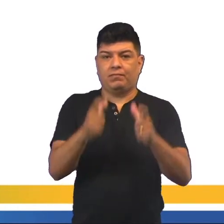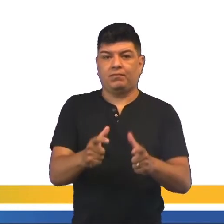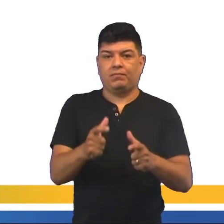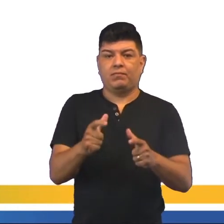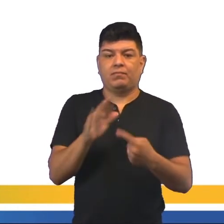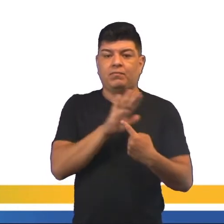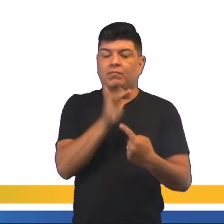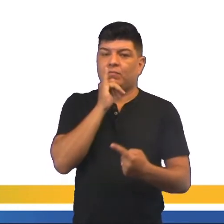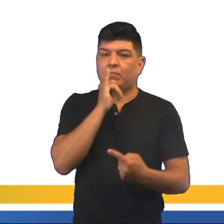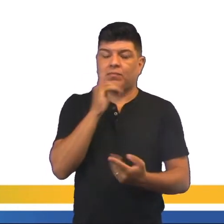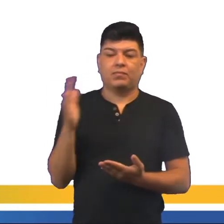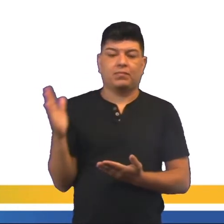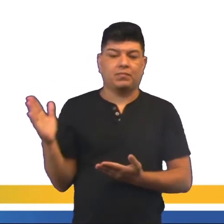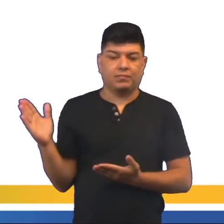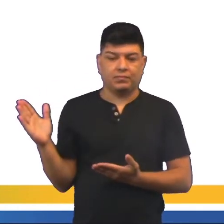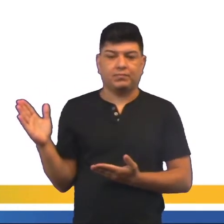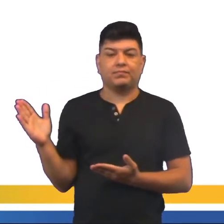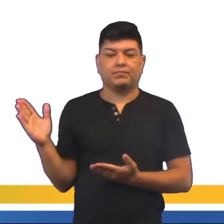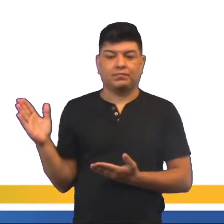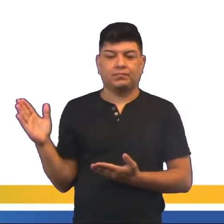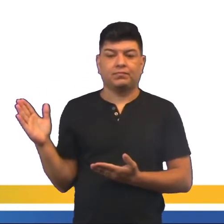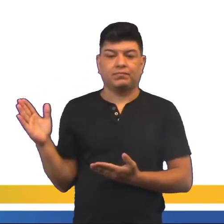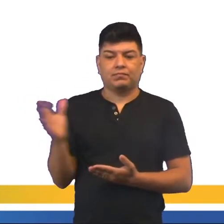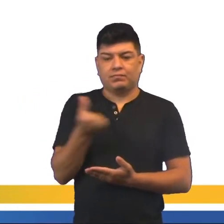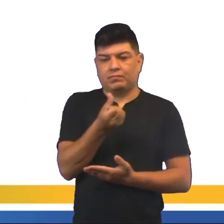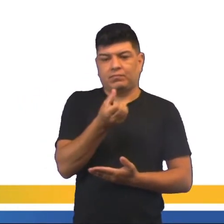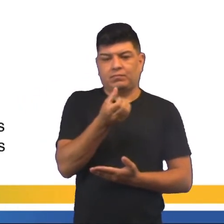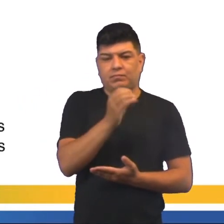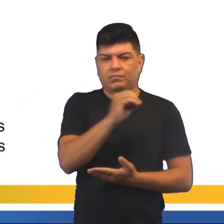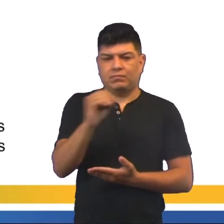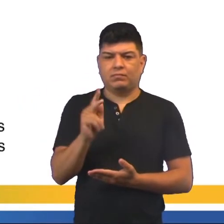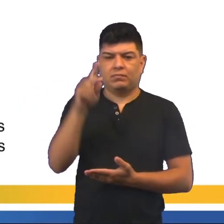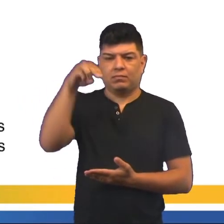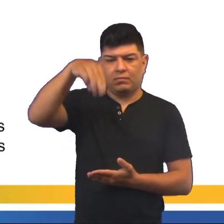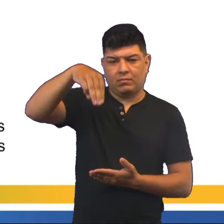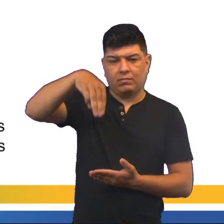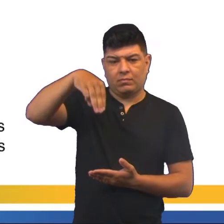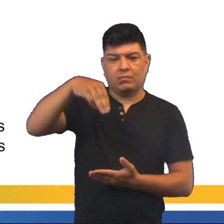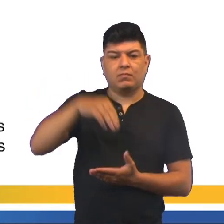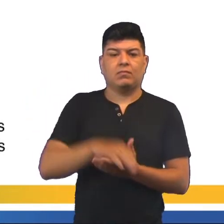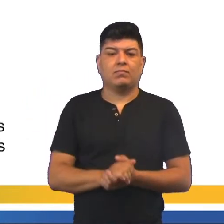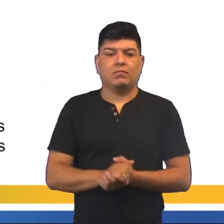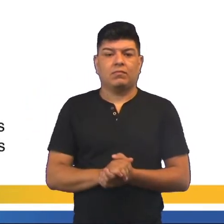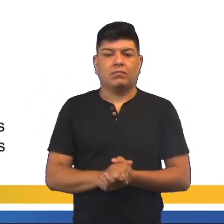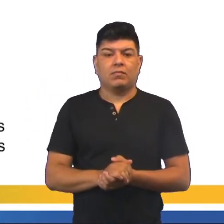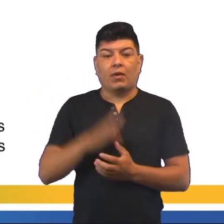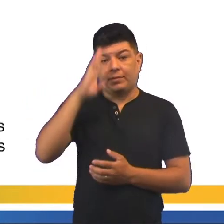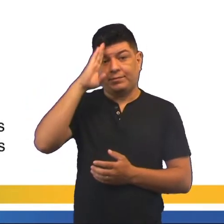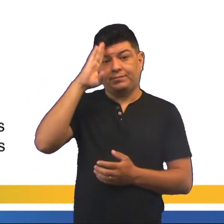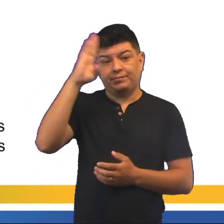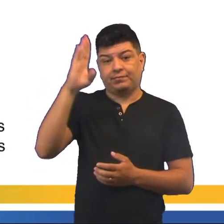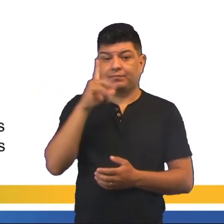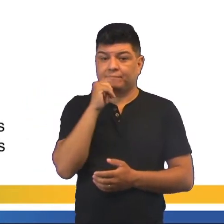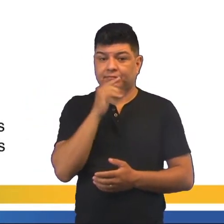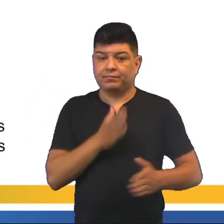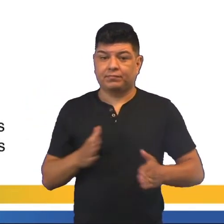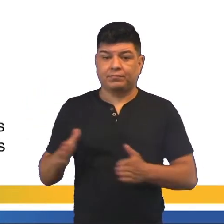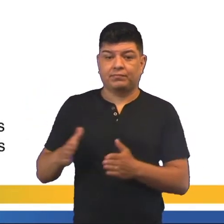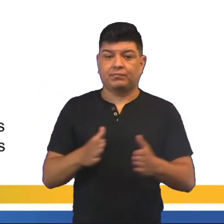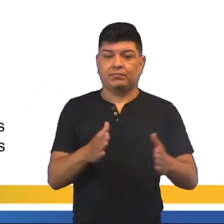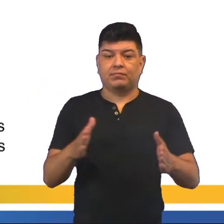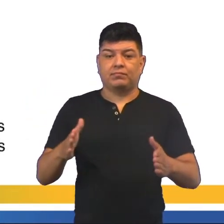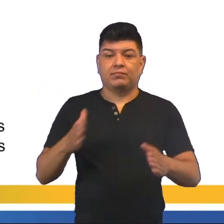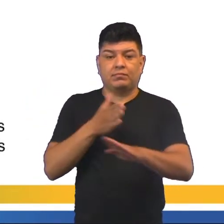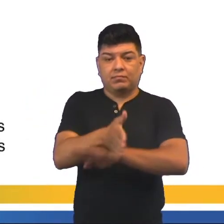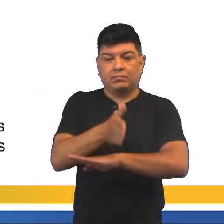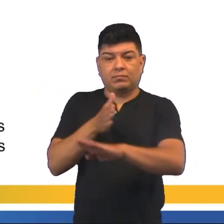é um exemplo da pousada de Uacari, 600 quilômetros de Manaus, no Amazonas. Bom, os principais rios que drenam, e aí vamos